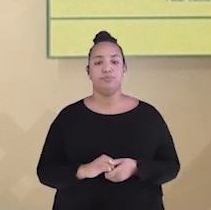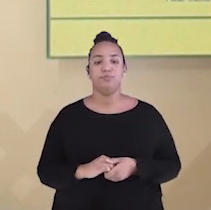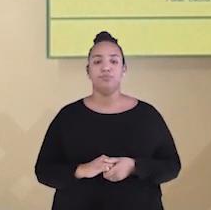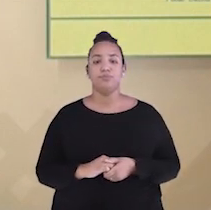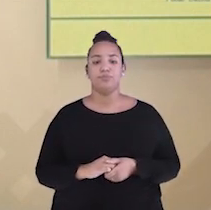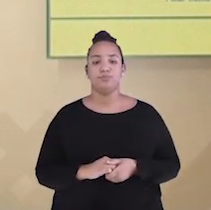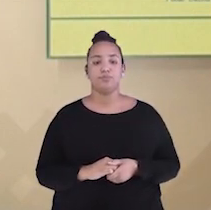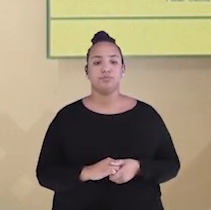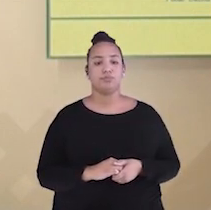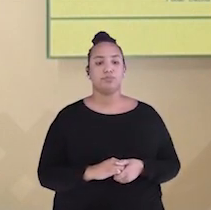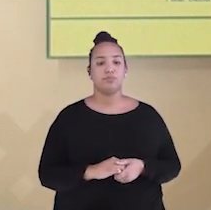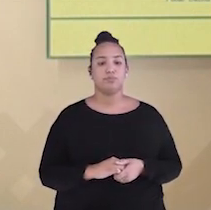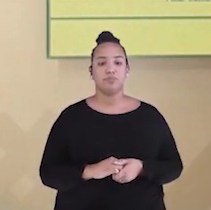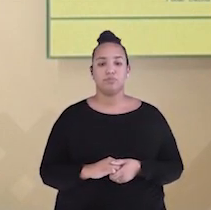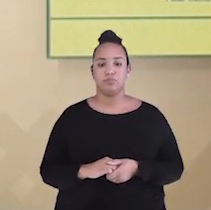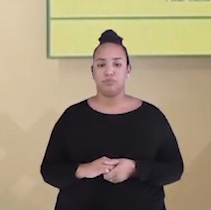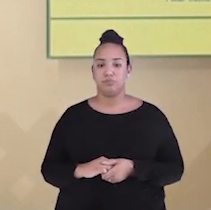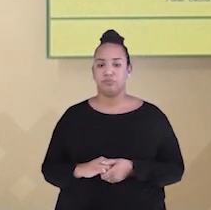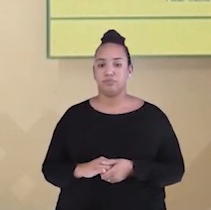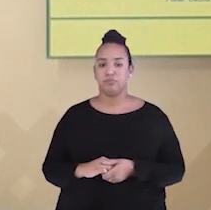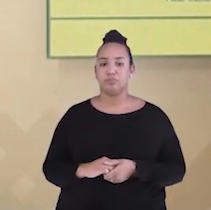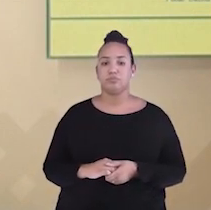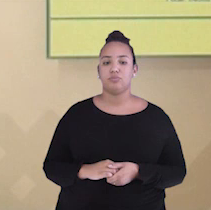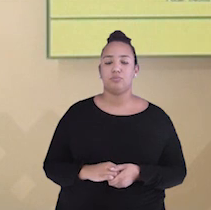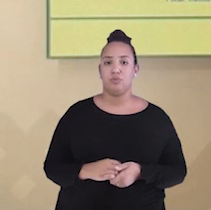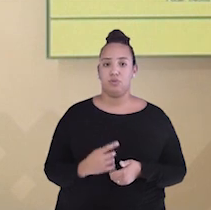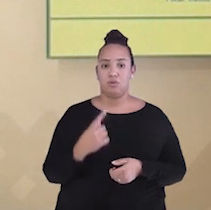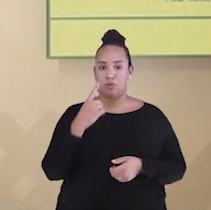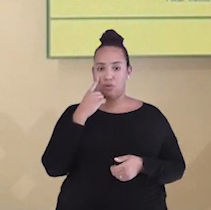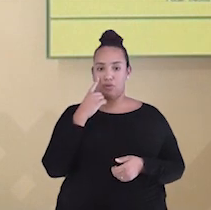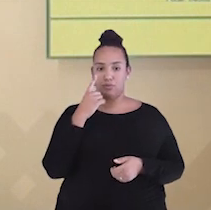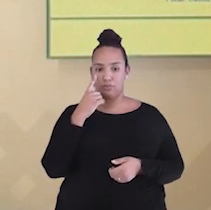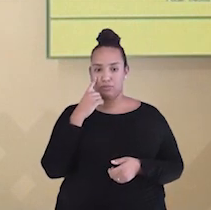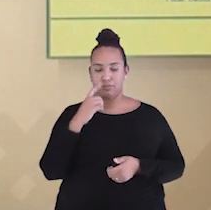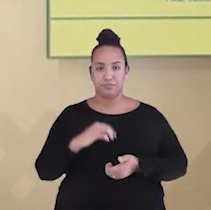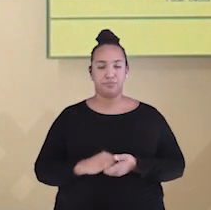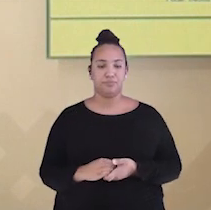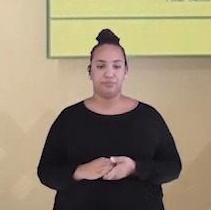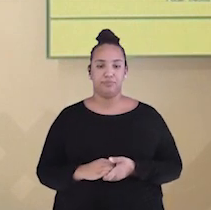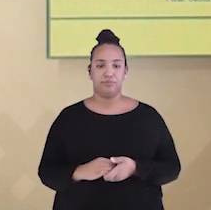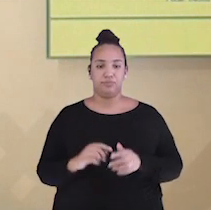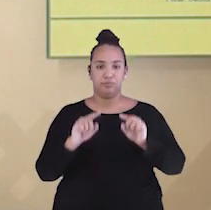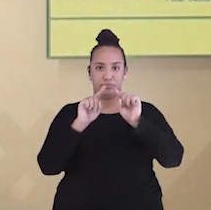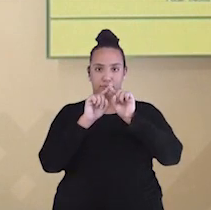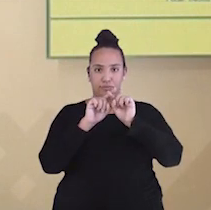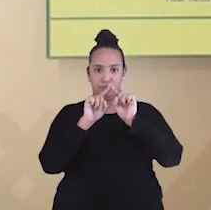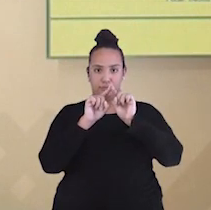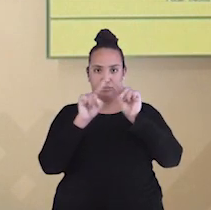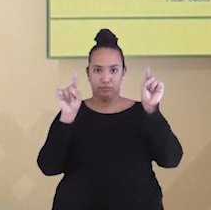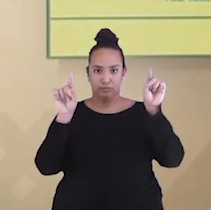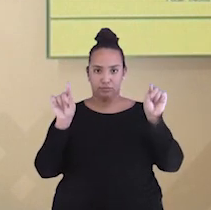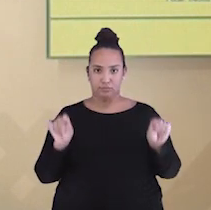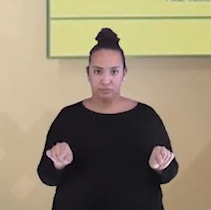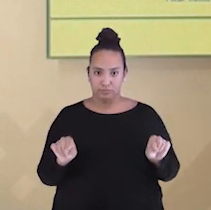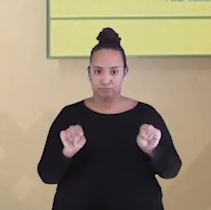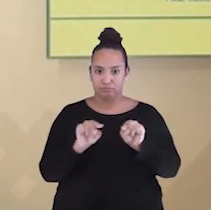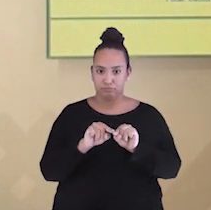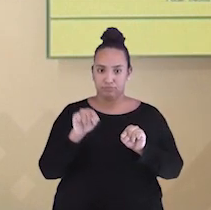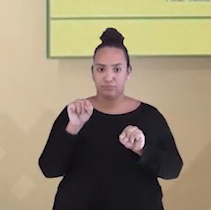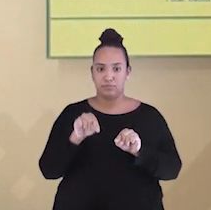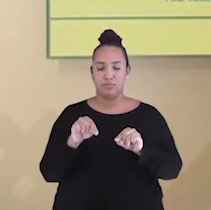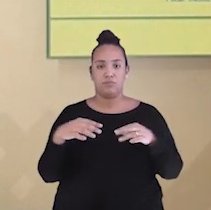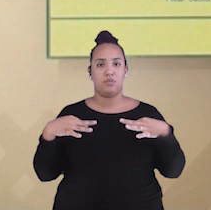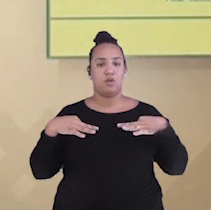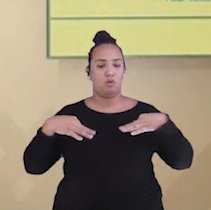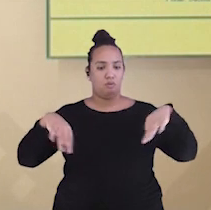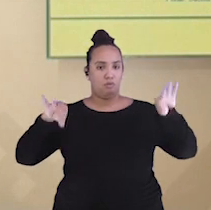gente vai pegar... Vocês podem perceber que ele tem o formato de um retângulo, tá? Pra roupinha ficar